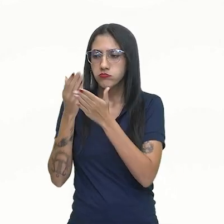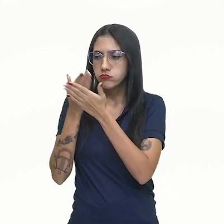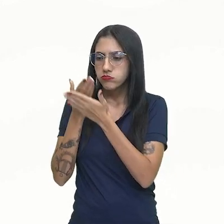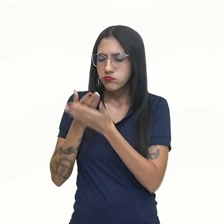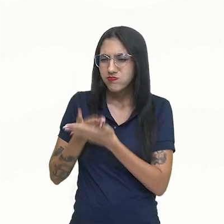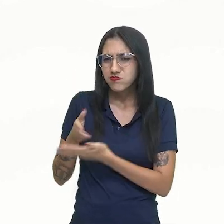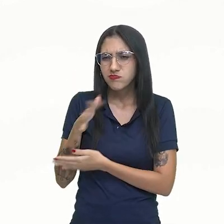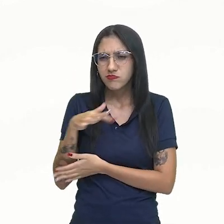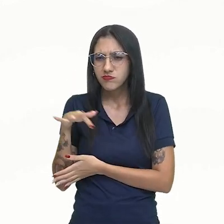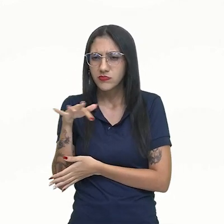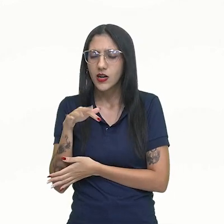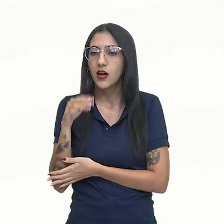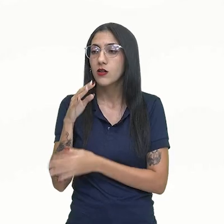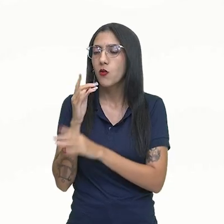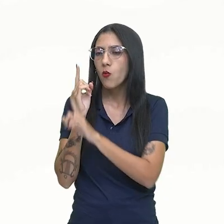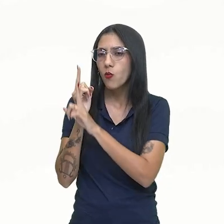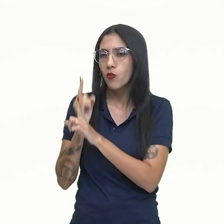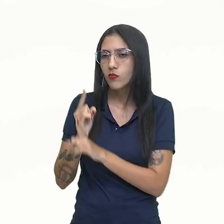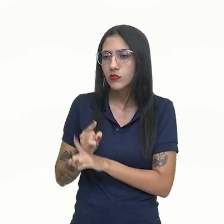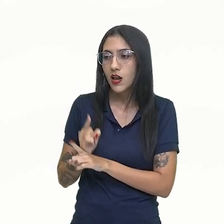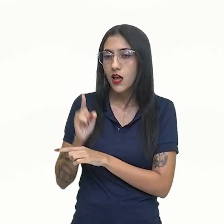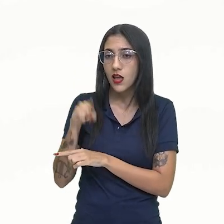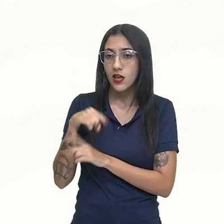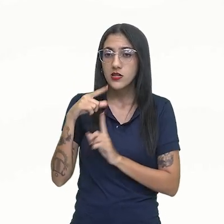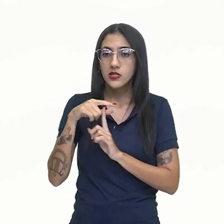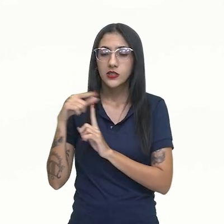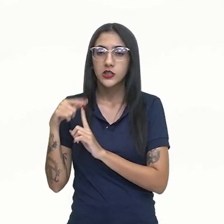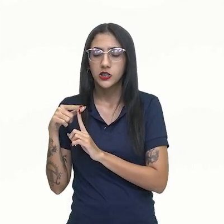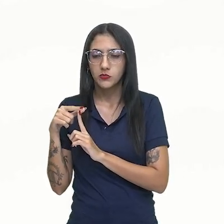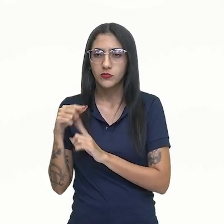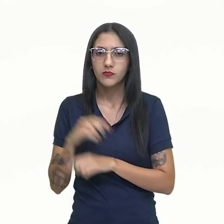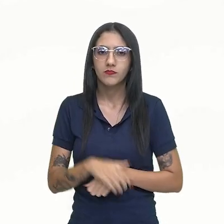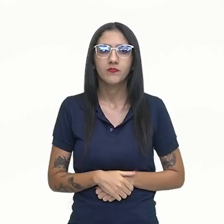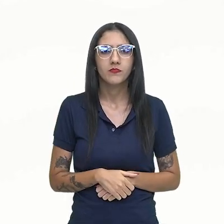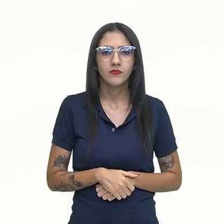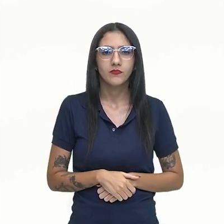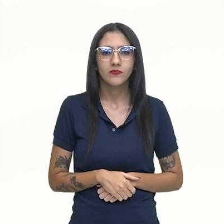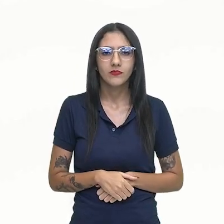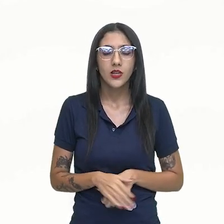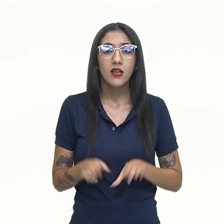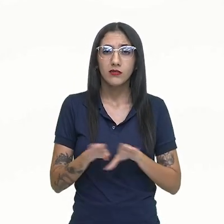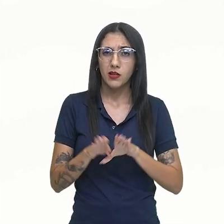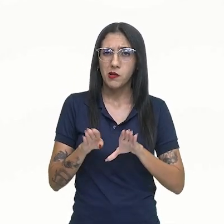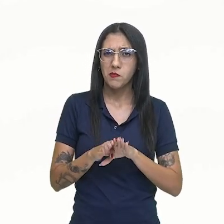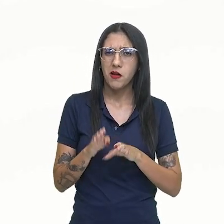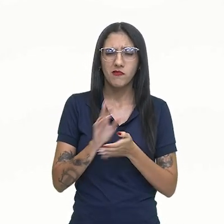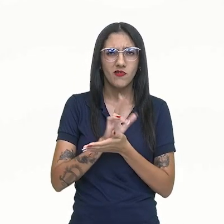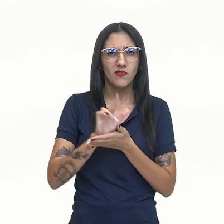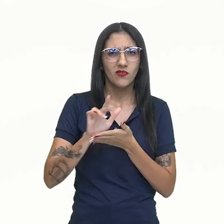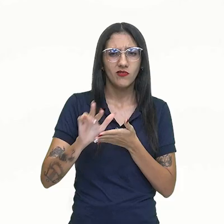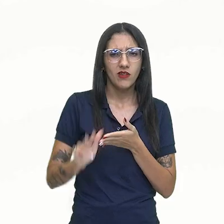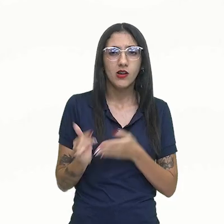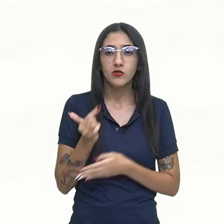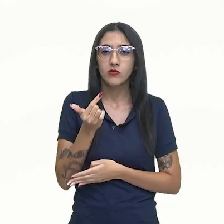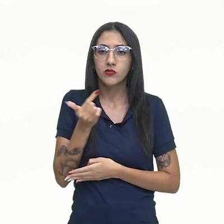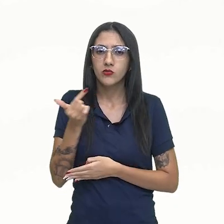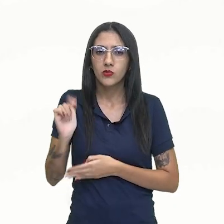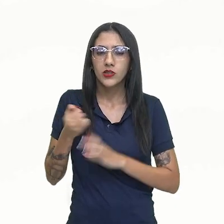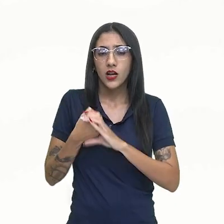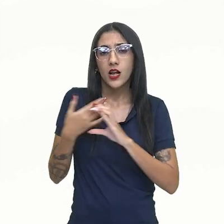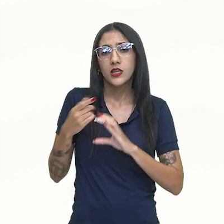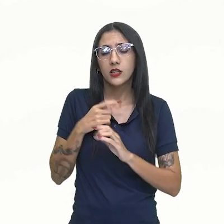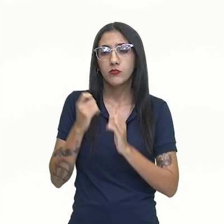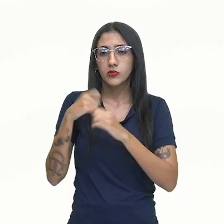realizados estudos científicos da mesma espécie. Existem vários fatores também que podem afetar o tamanho e